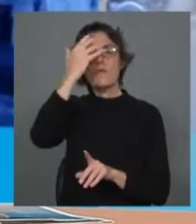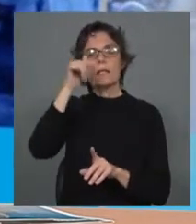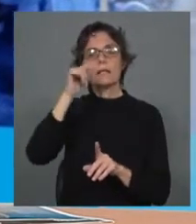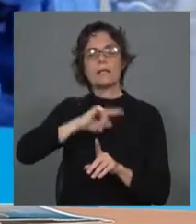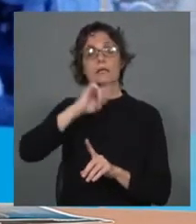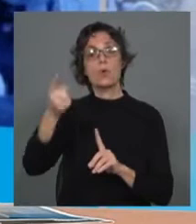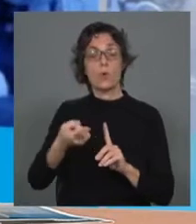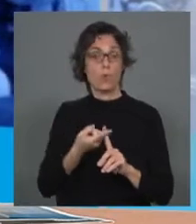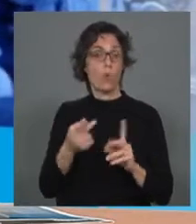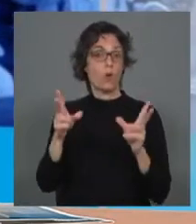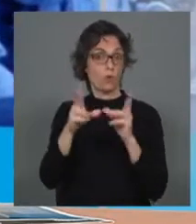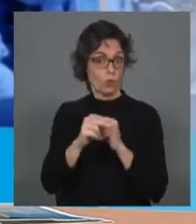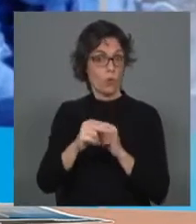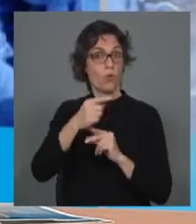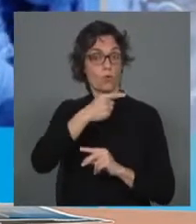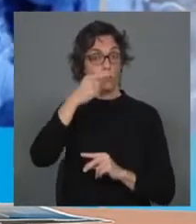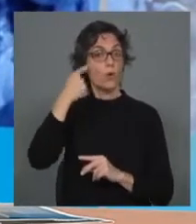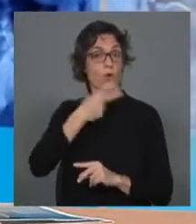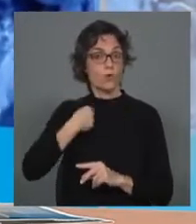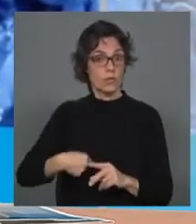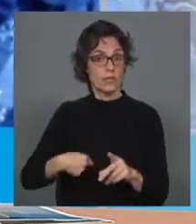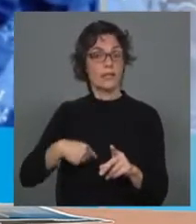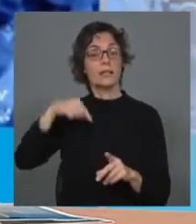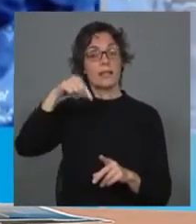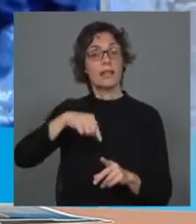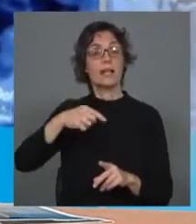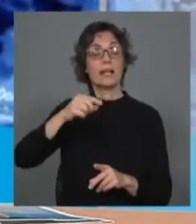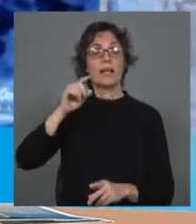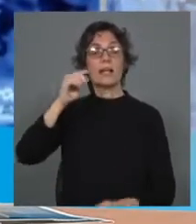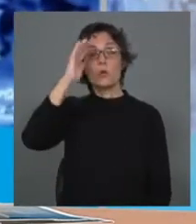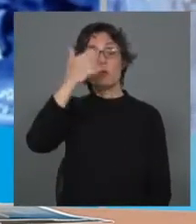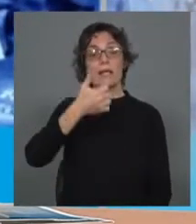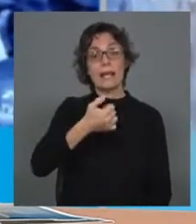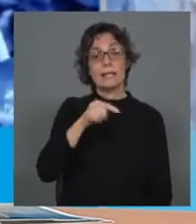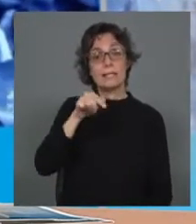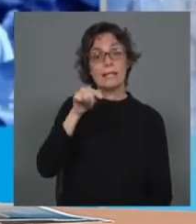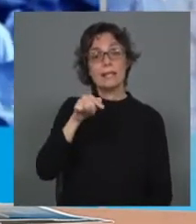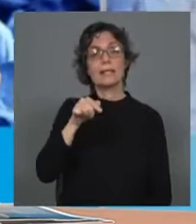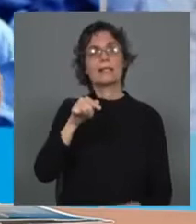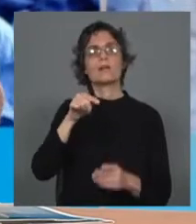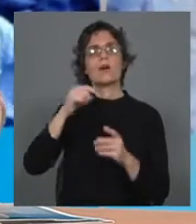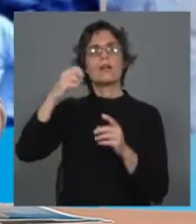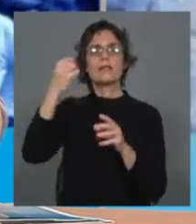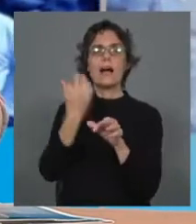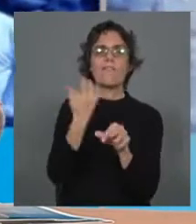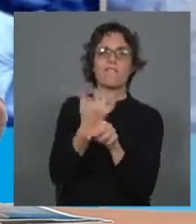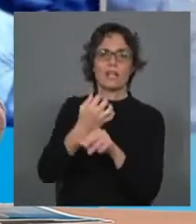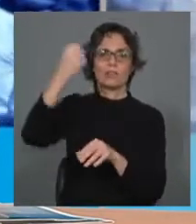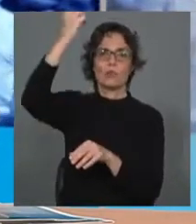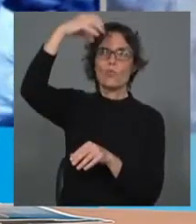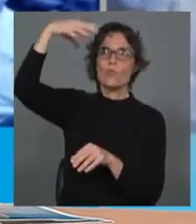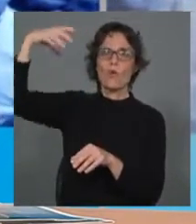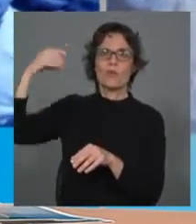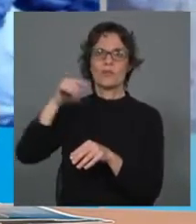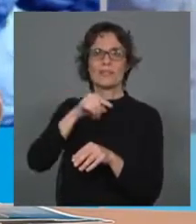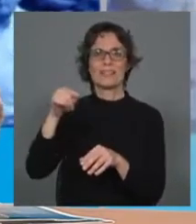Novo Chinês, o início do Ano Novo Chinês, e no dia 15 de fevereiro acontece justamente o Festival das Lanternas, ao qual o texto